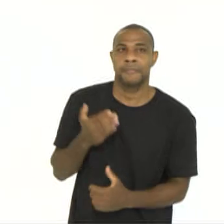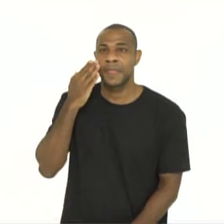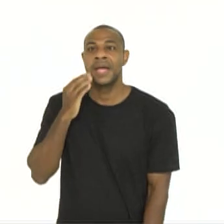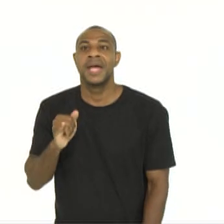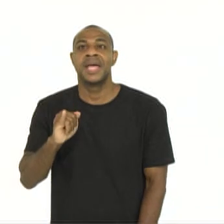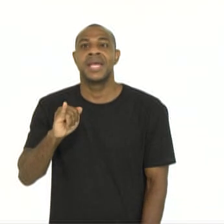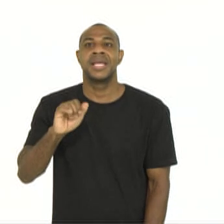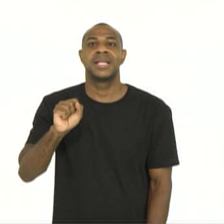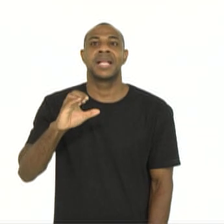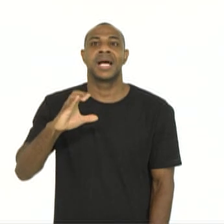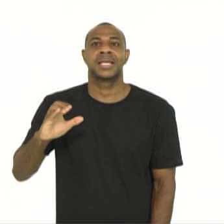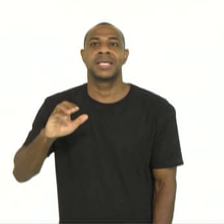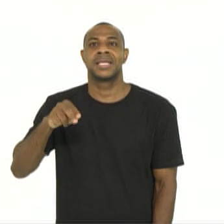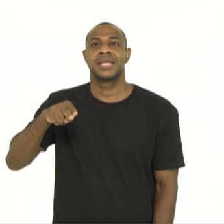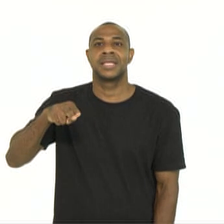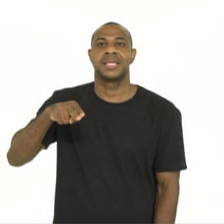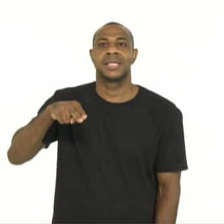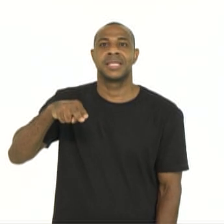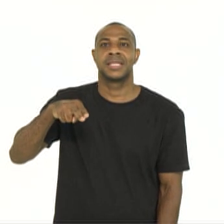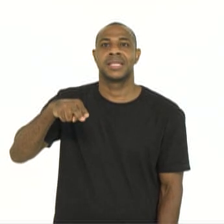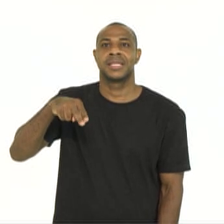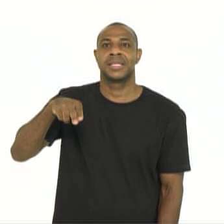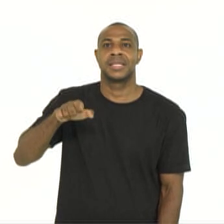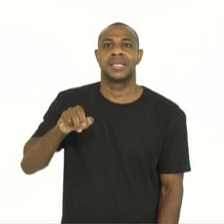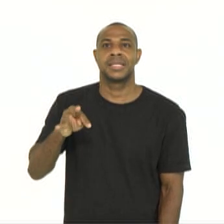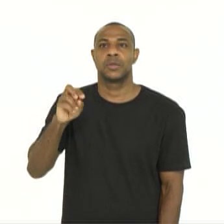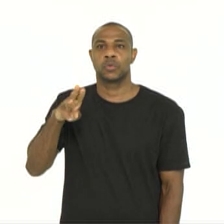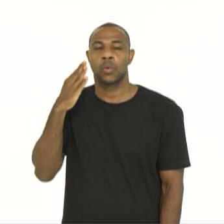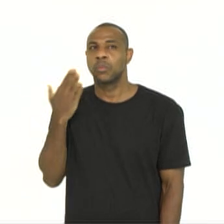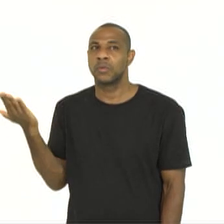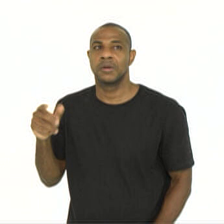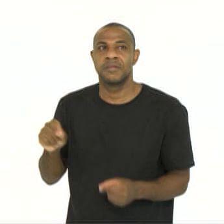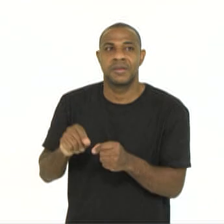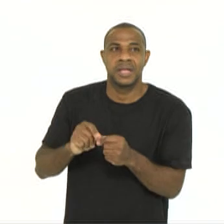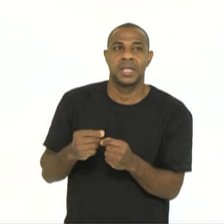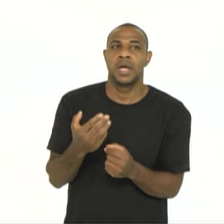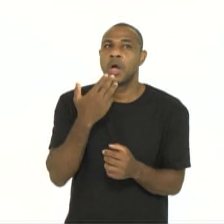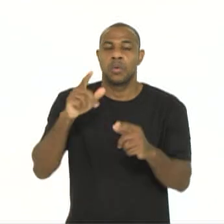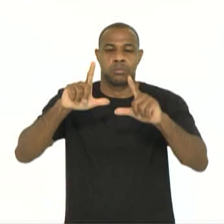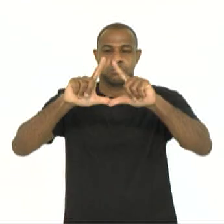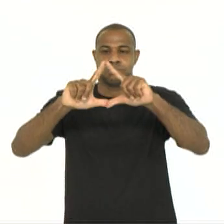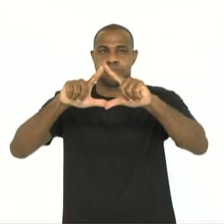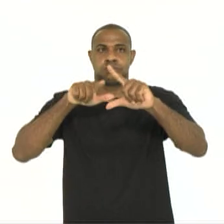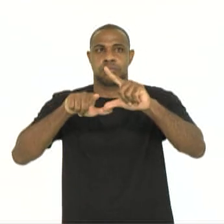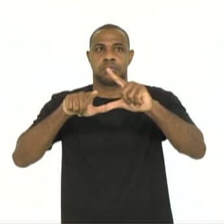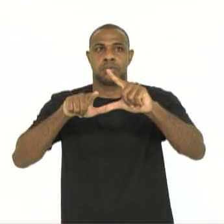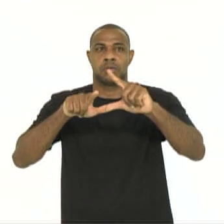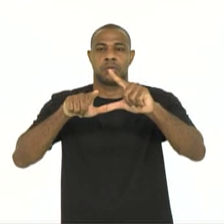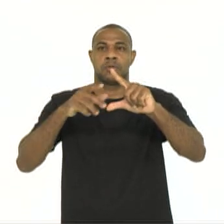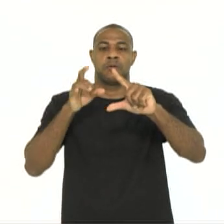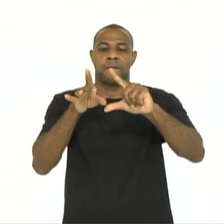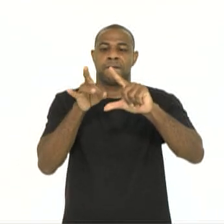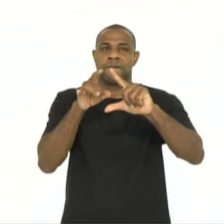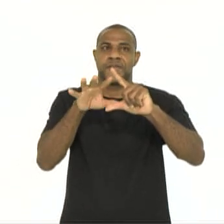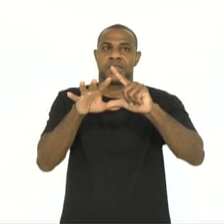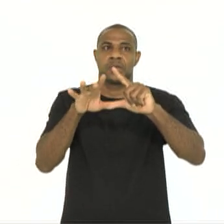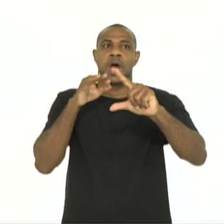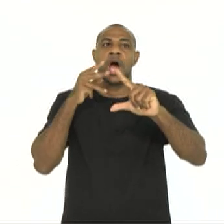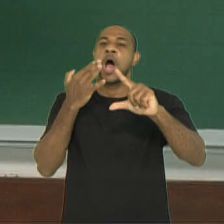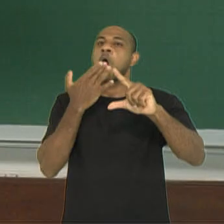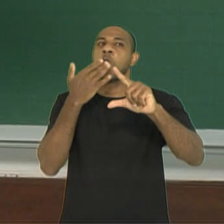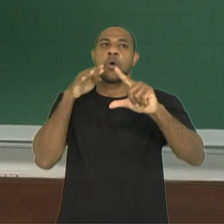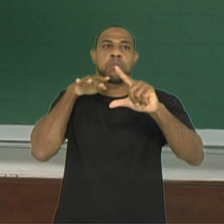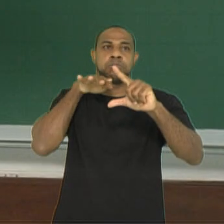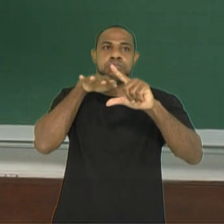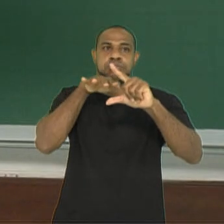fez exatamente o estudo do prisma, tá? A cor para ele, quer dizer, ele vai usar o prisma, um vidro, né, que vai passar essas cores,